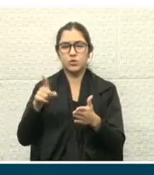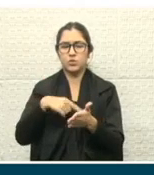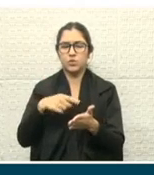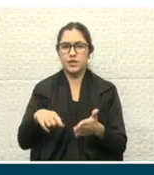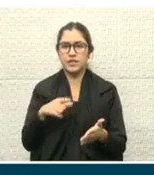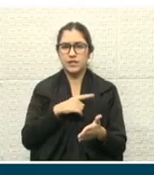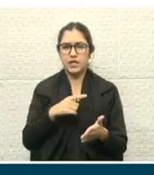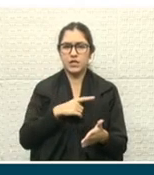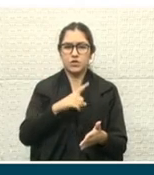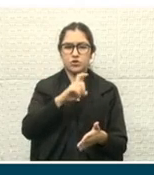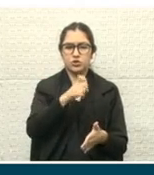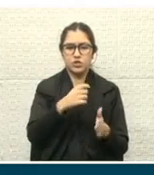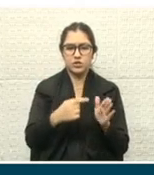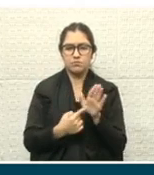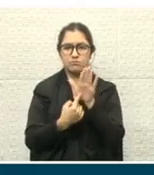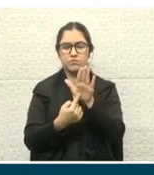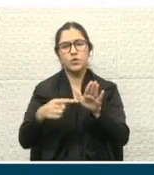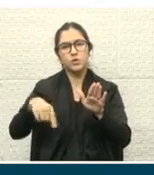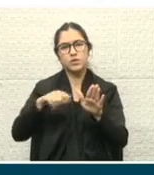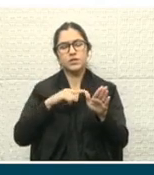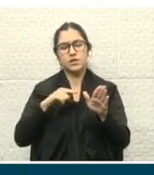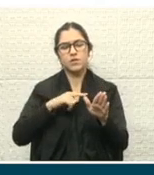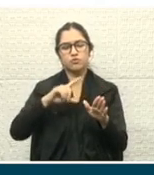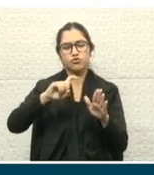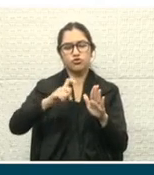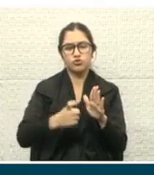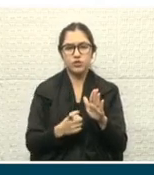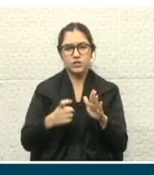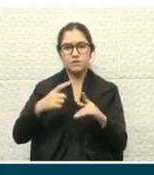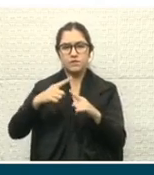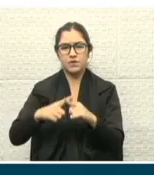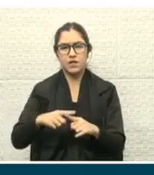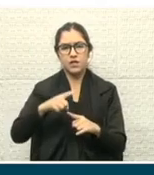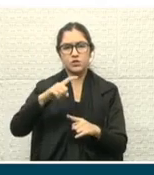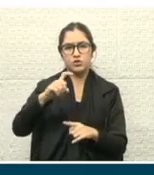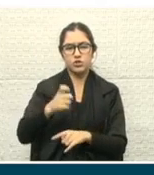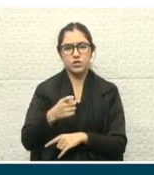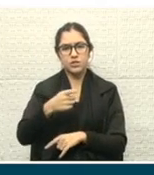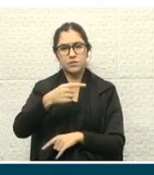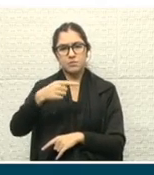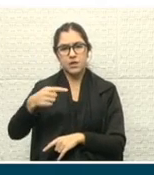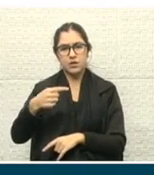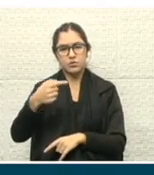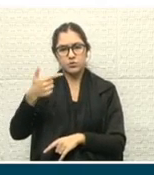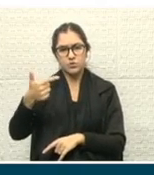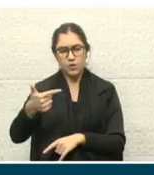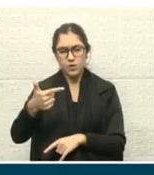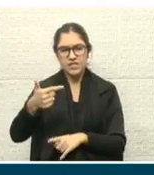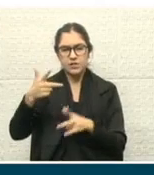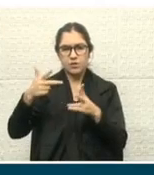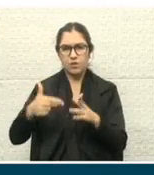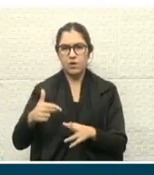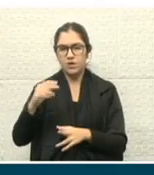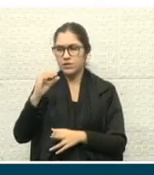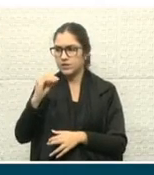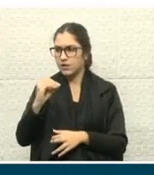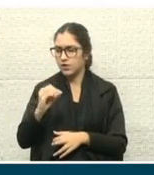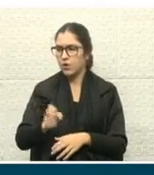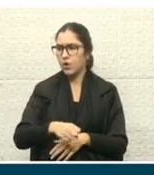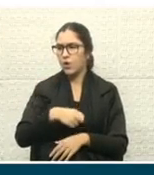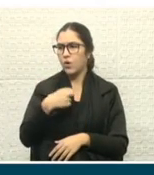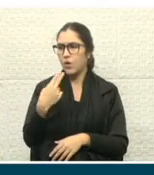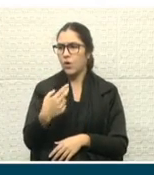Colocando o termo x em evidência, nós vamos ter x vezes x menos 2 igual a zero.